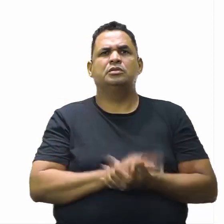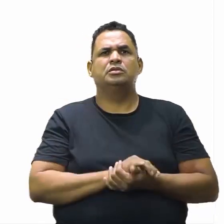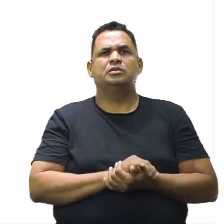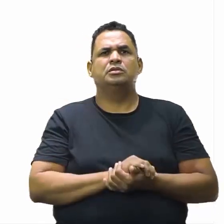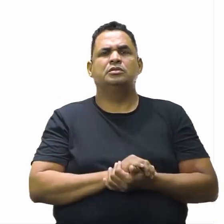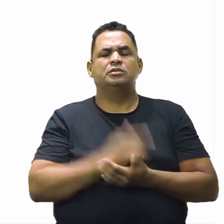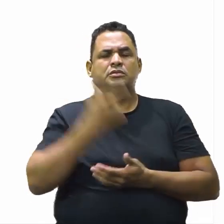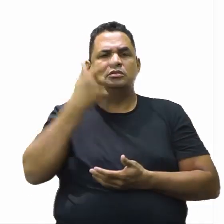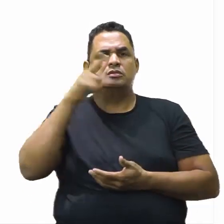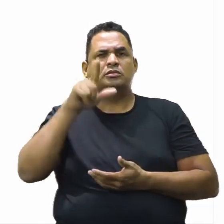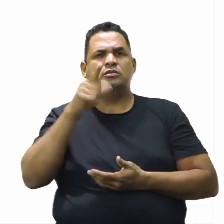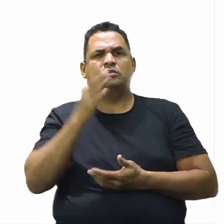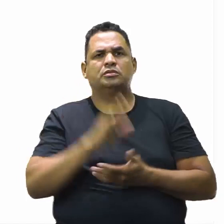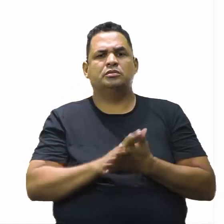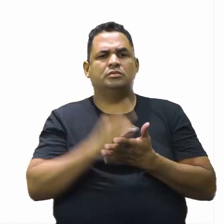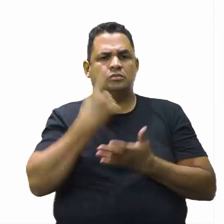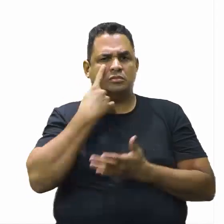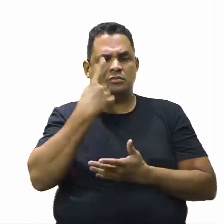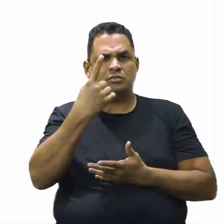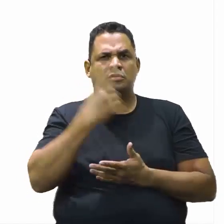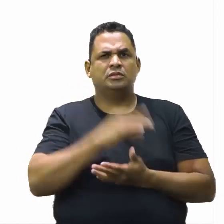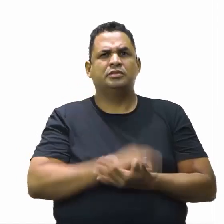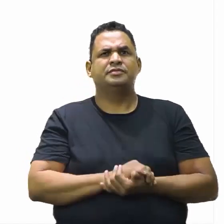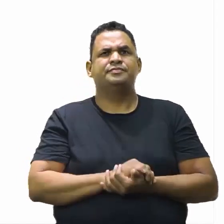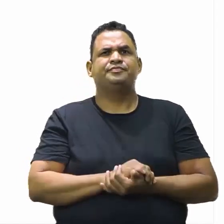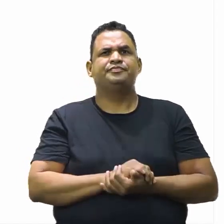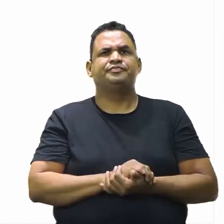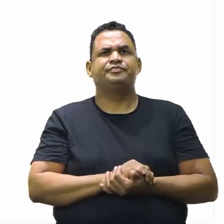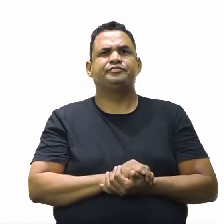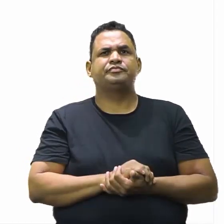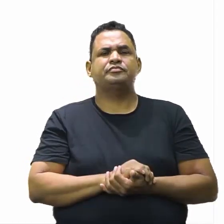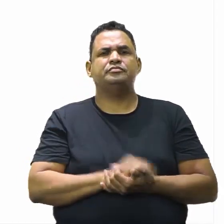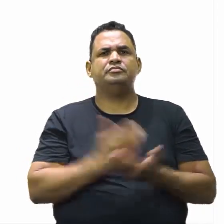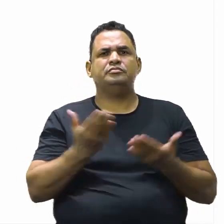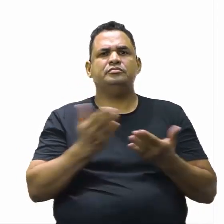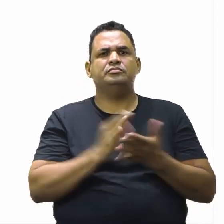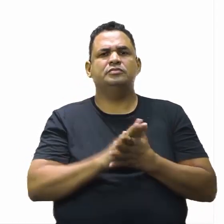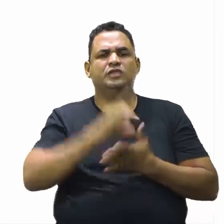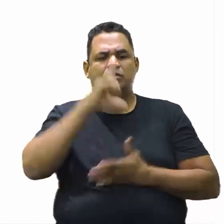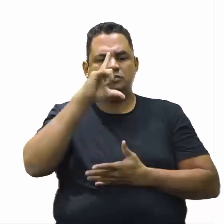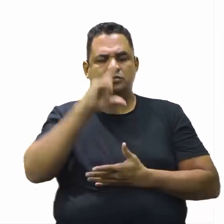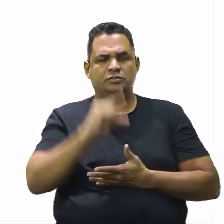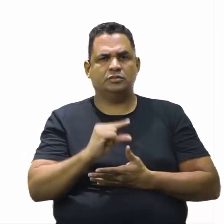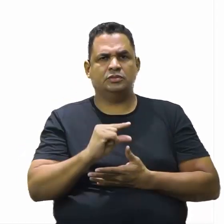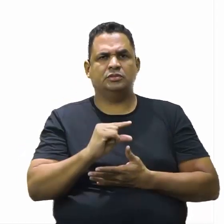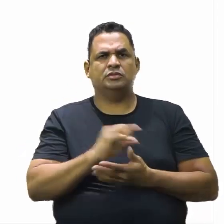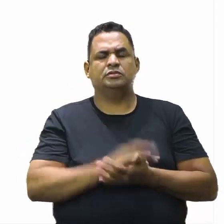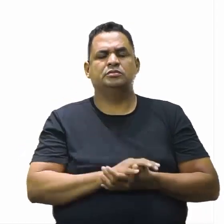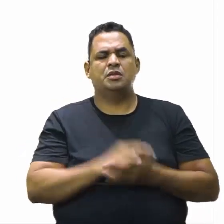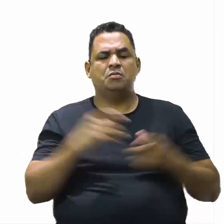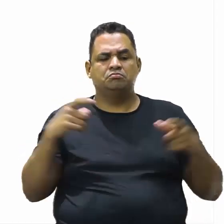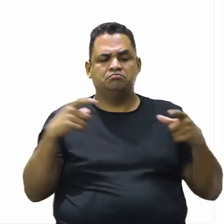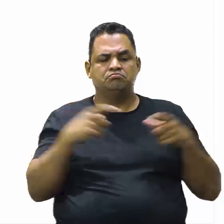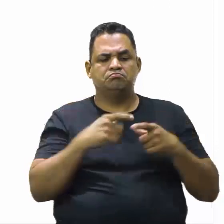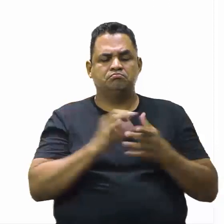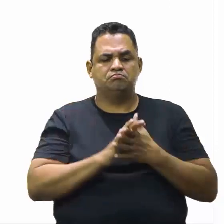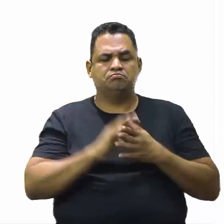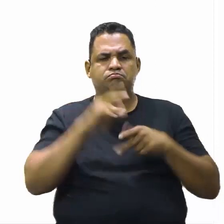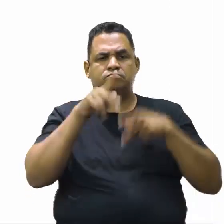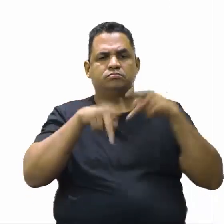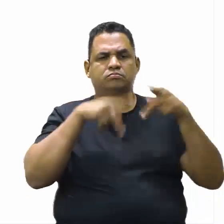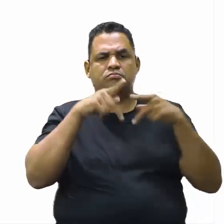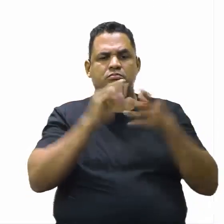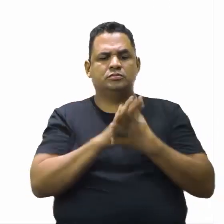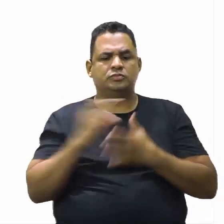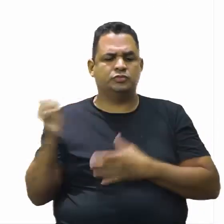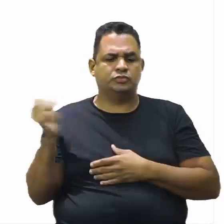gente consegue observar uma redução da população de